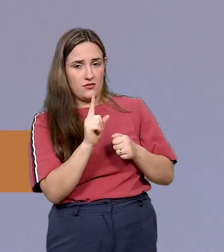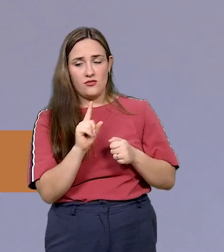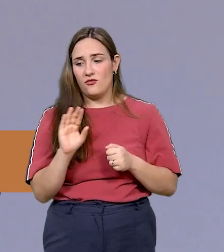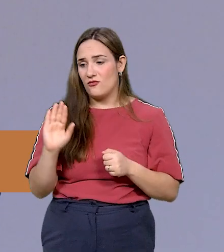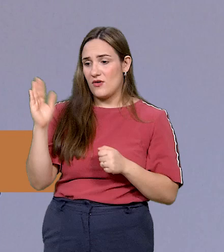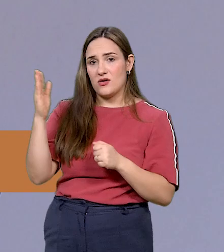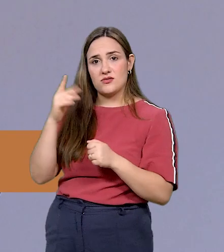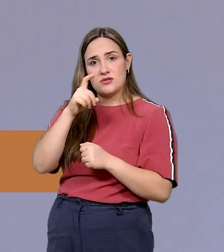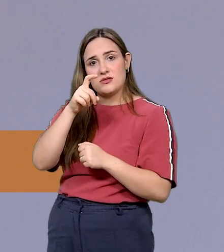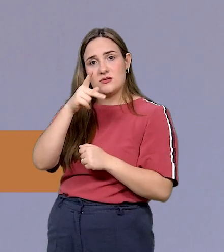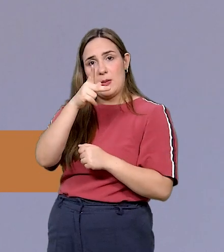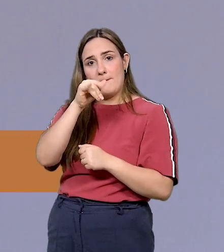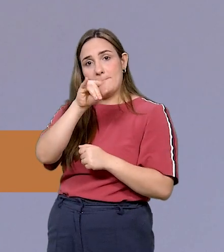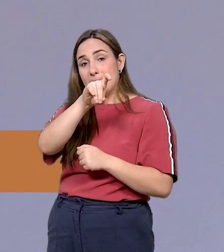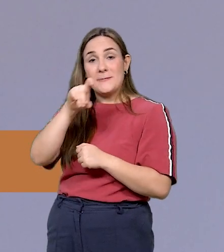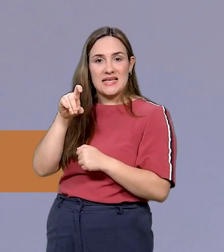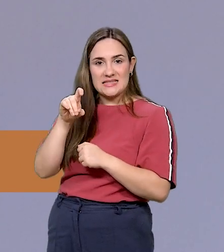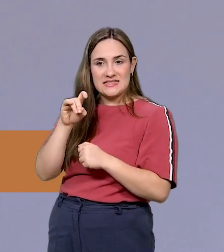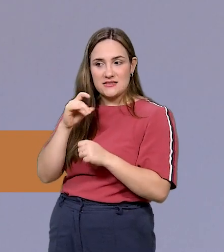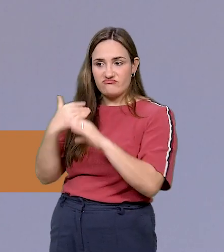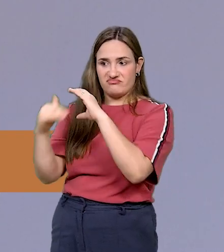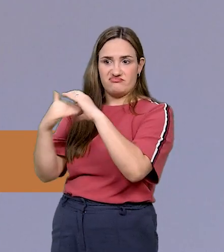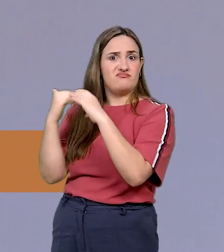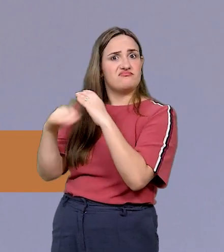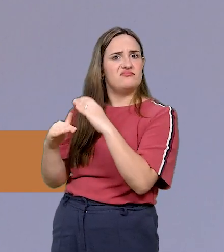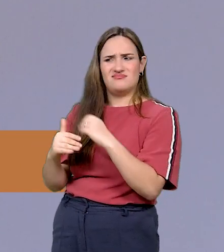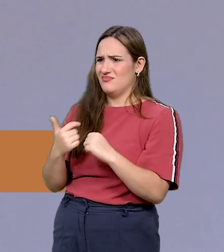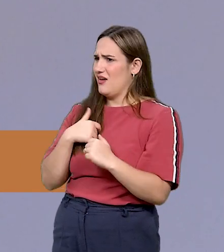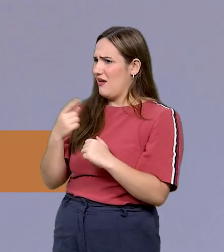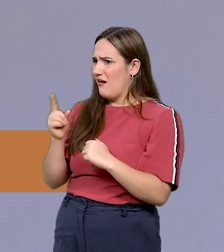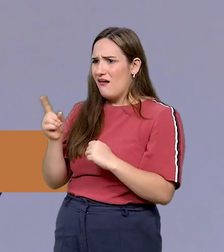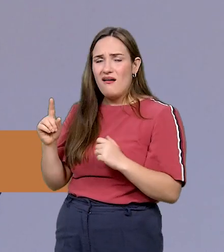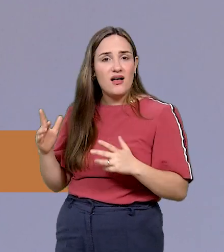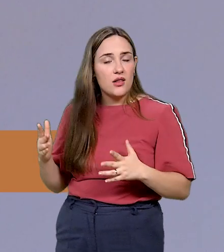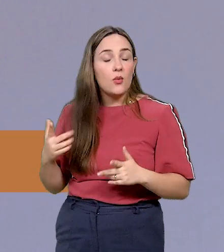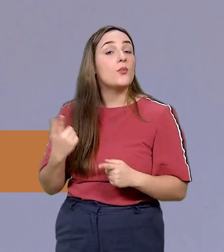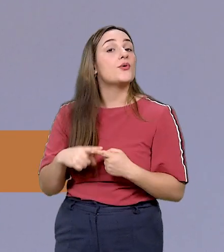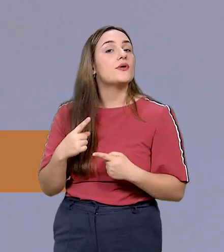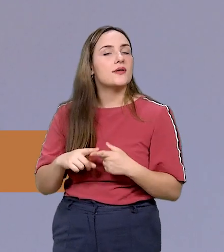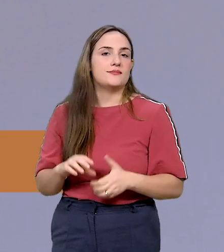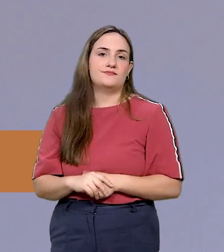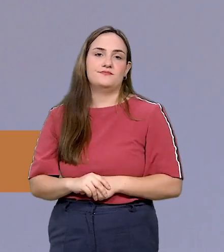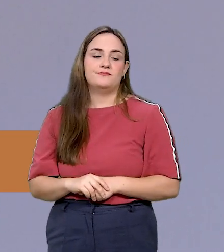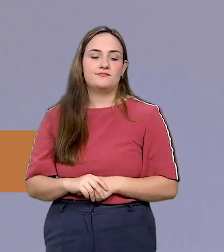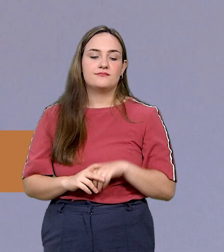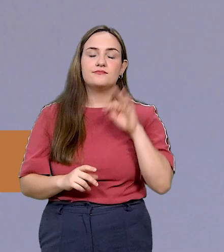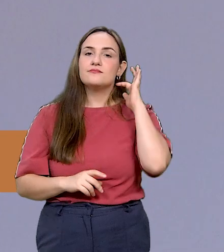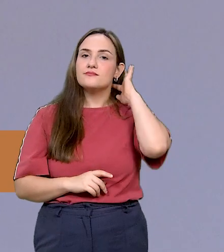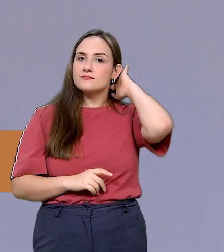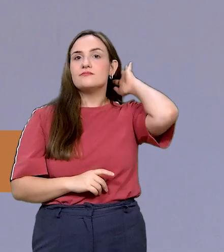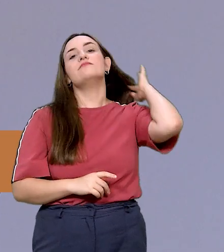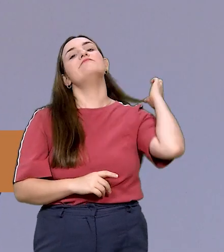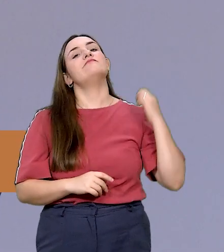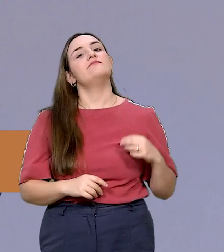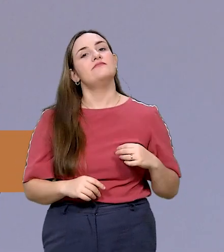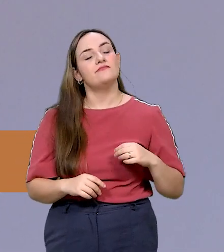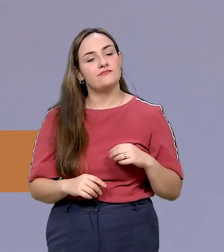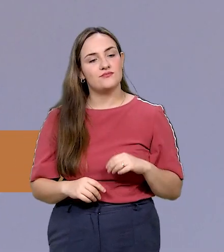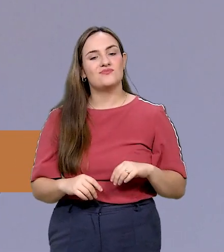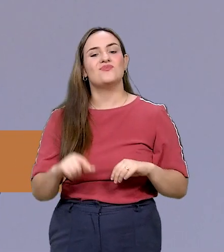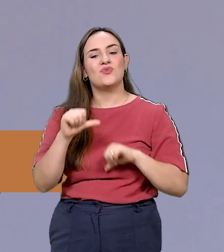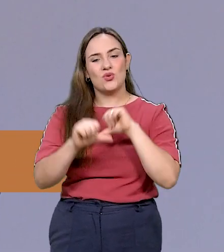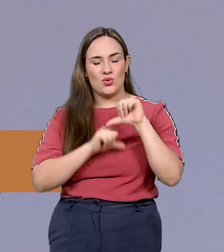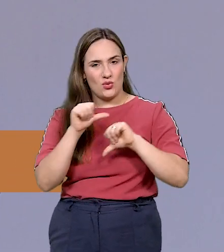fraudes com transações PIX. Então, o que está acontecendo? Durante a pandemia, houve muita